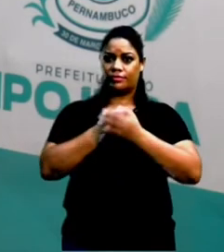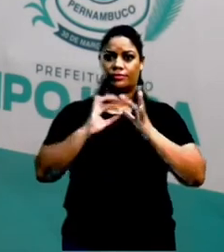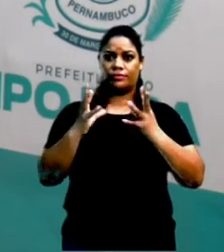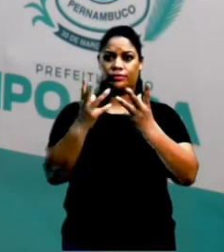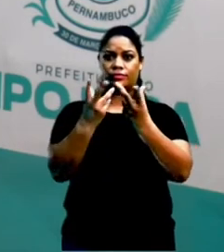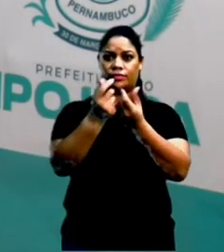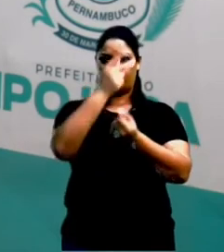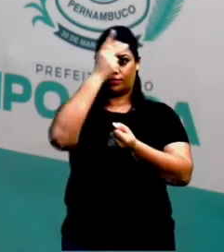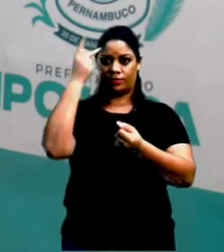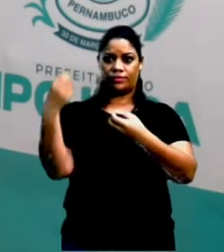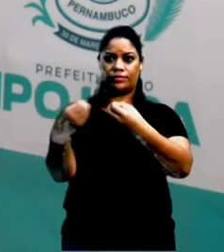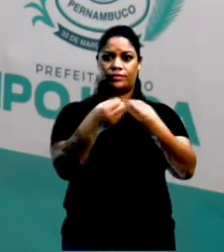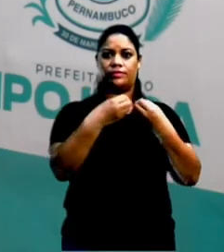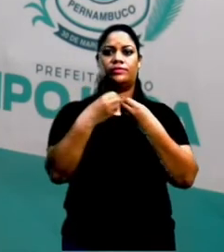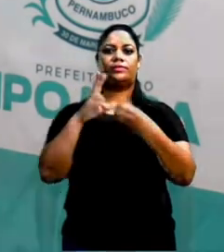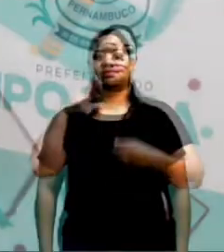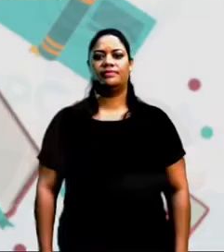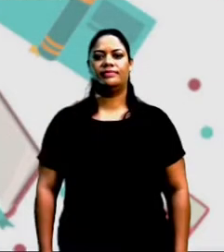à nossa volta.